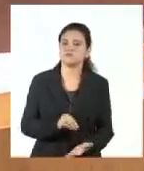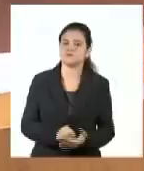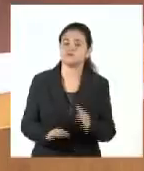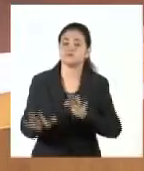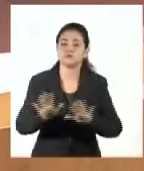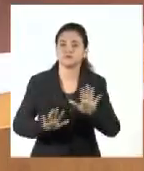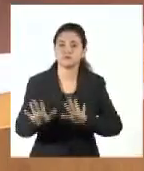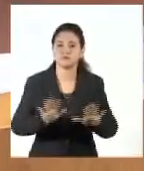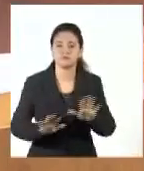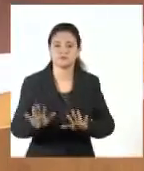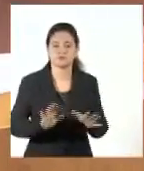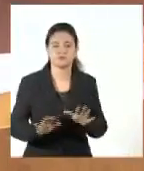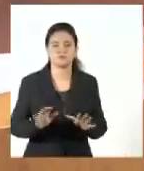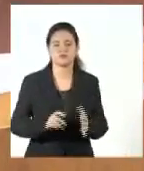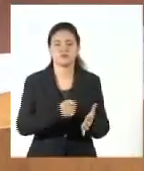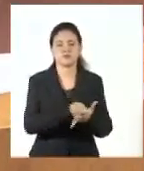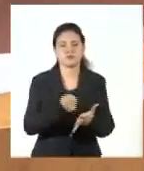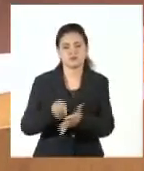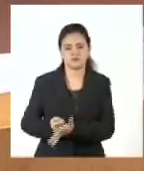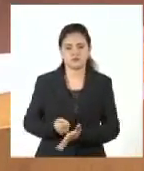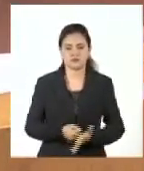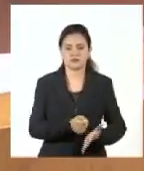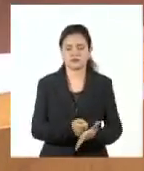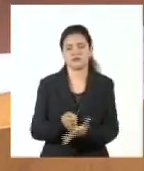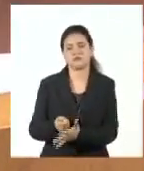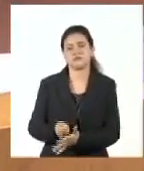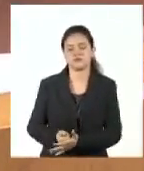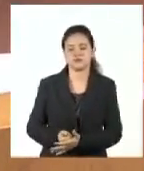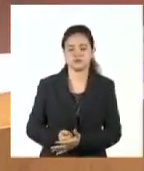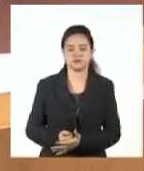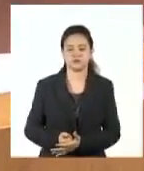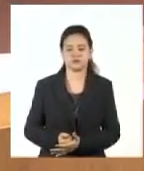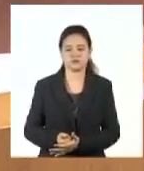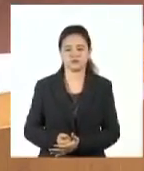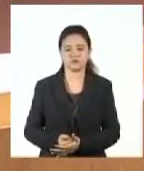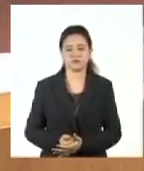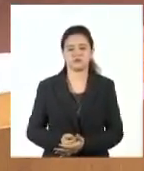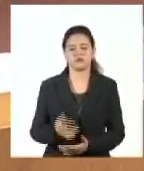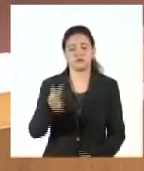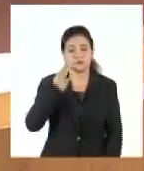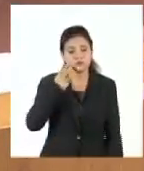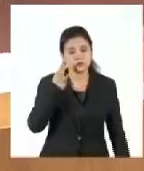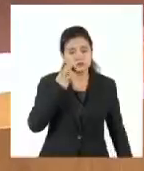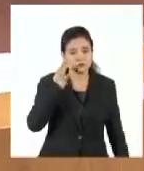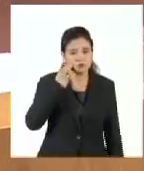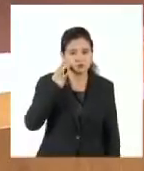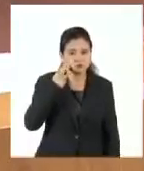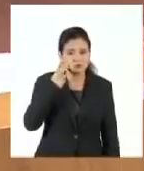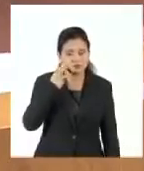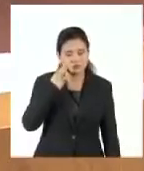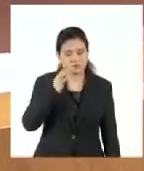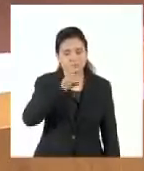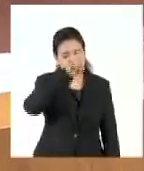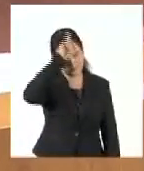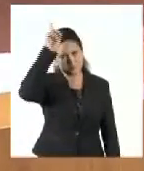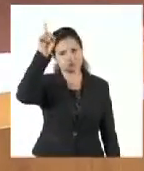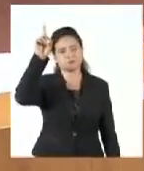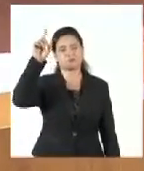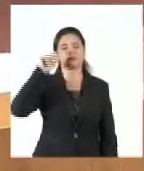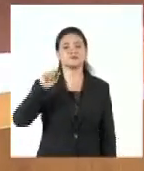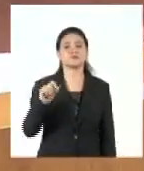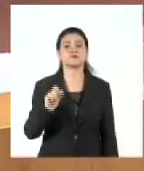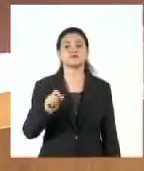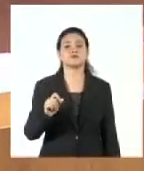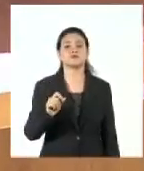para o trabalho eficiente da polícia nas ruas. Foi ele quem teve a ideia de desguarnecer